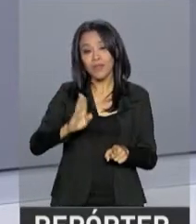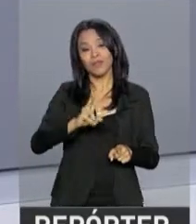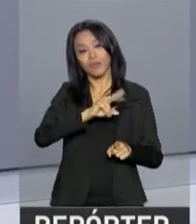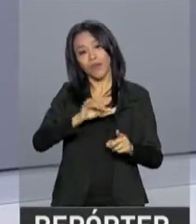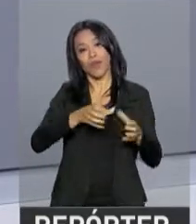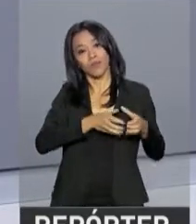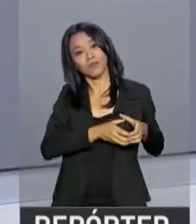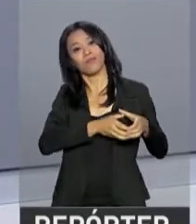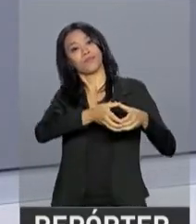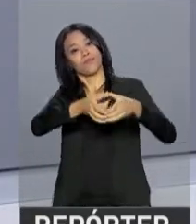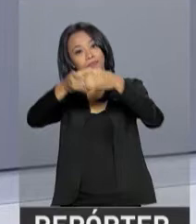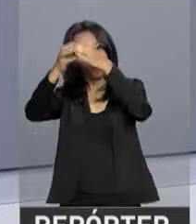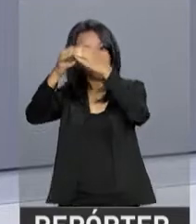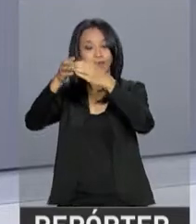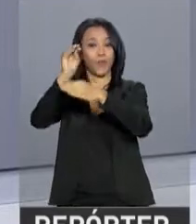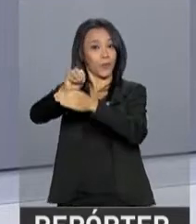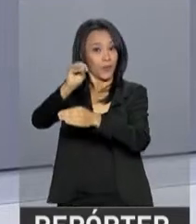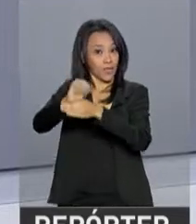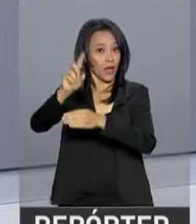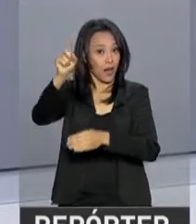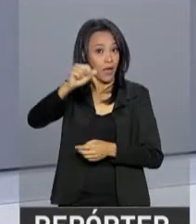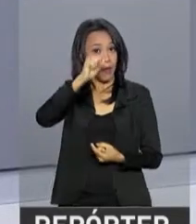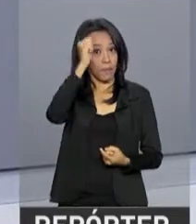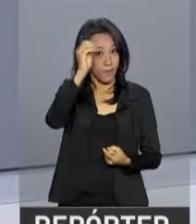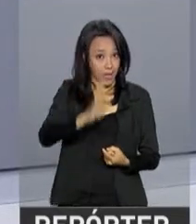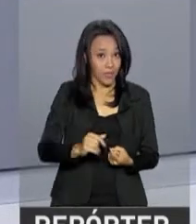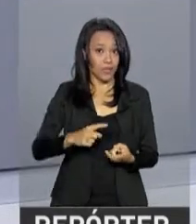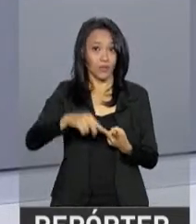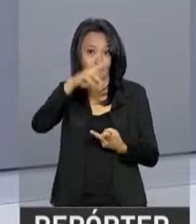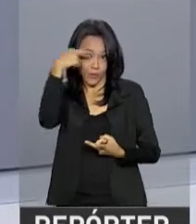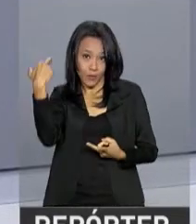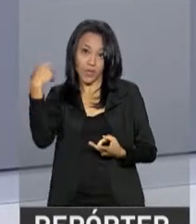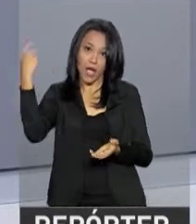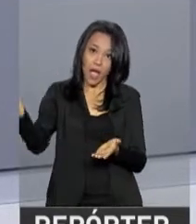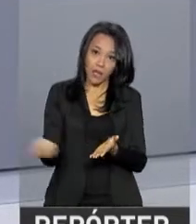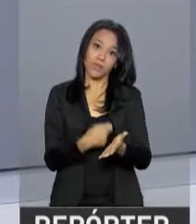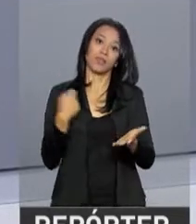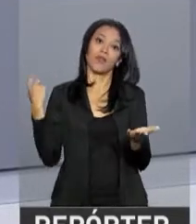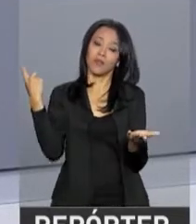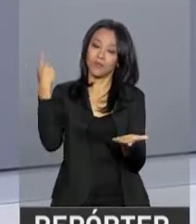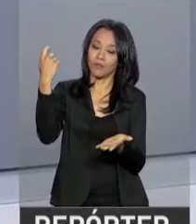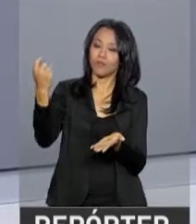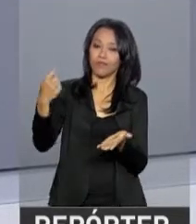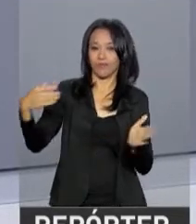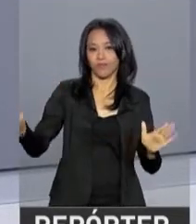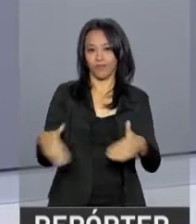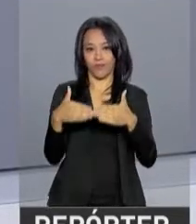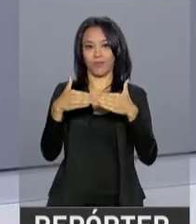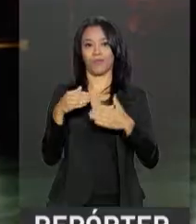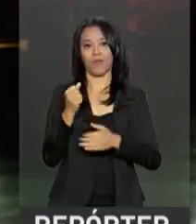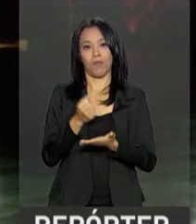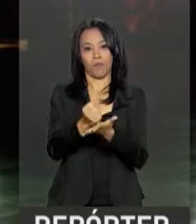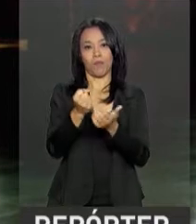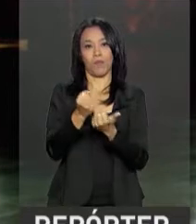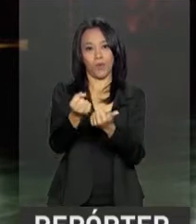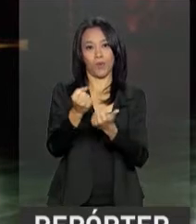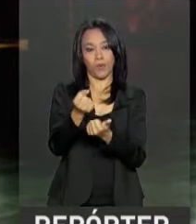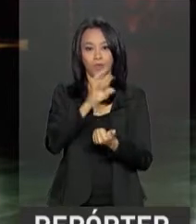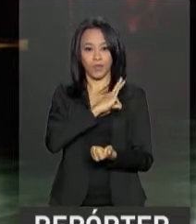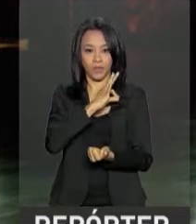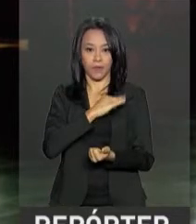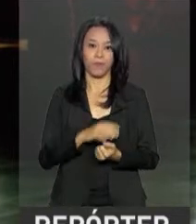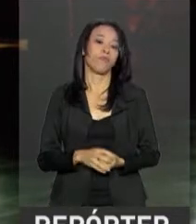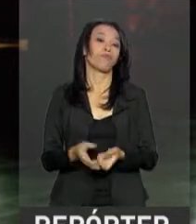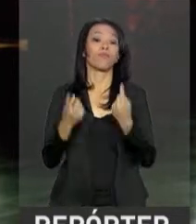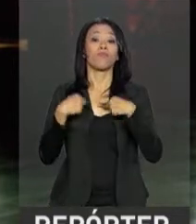cuidar vai cuidar da segurança do evento brasil e rússia assinaram um acordo de cooperação policial cinco